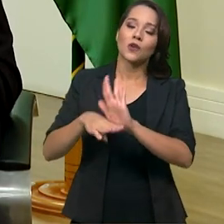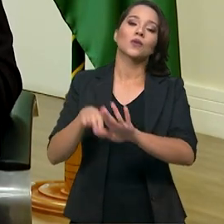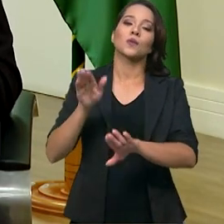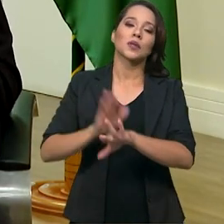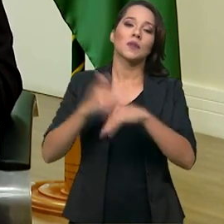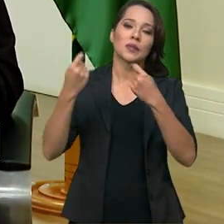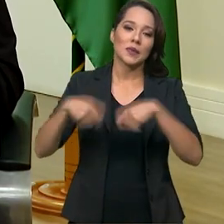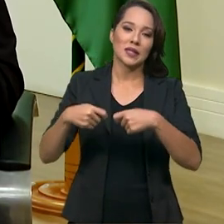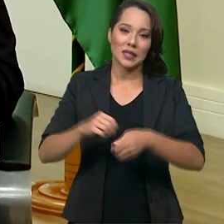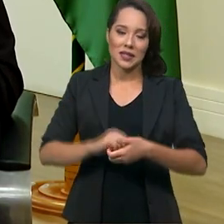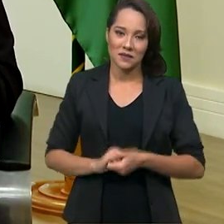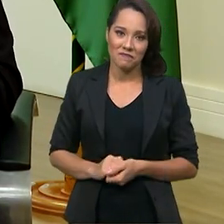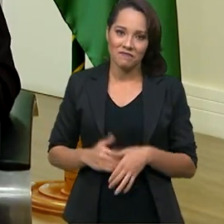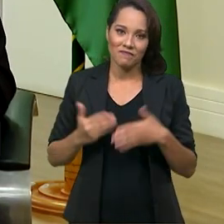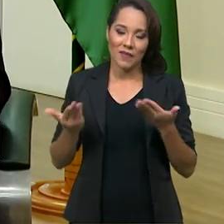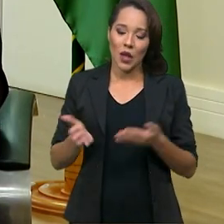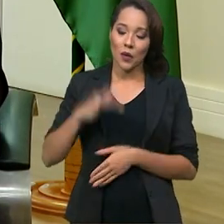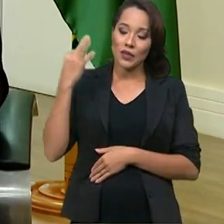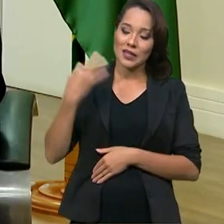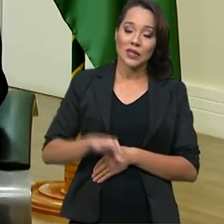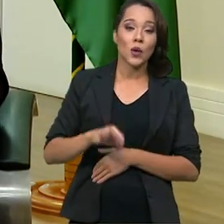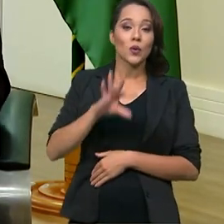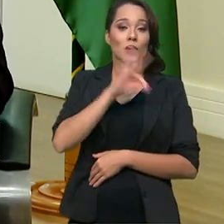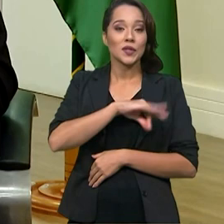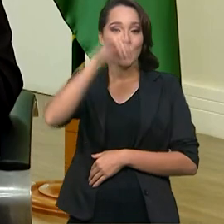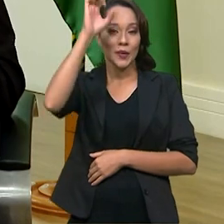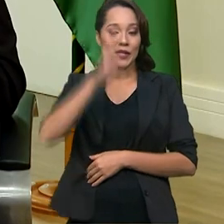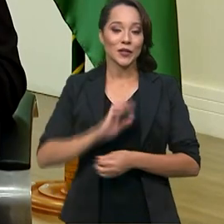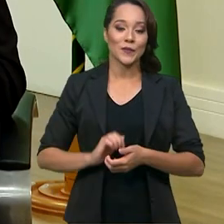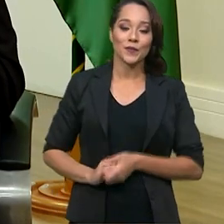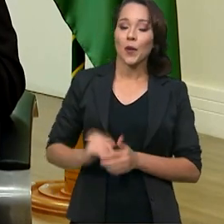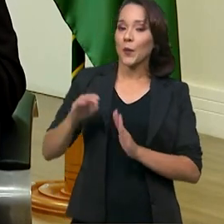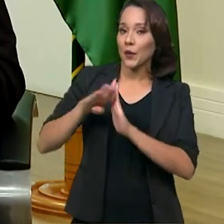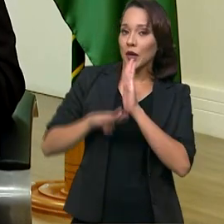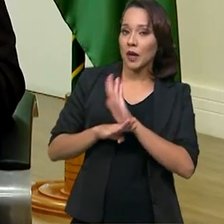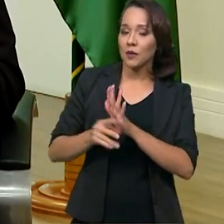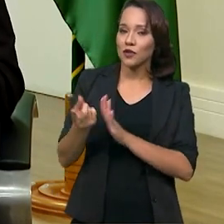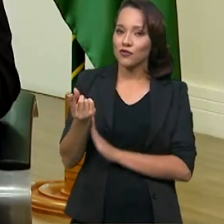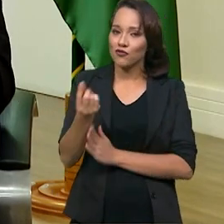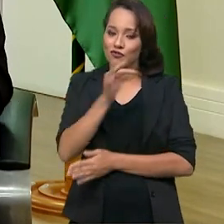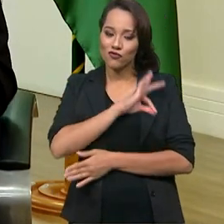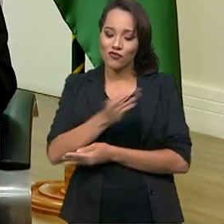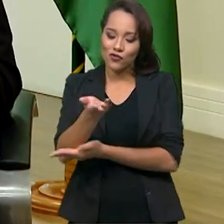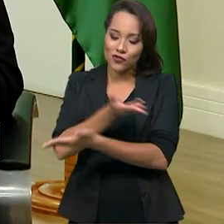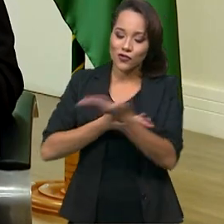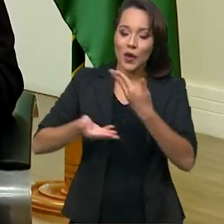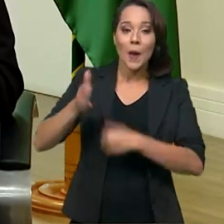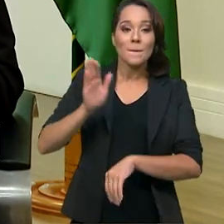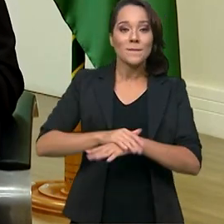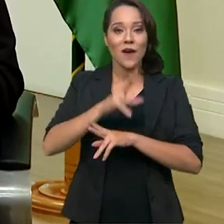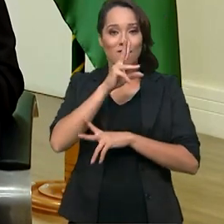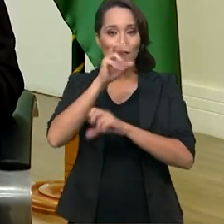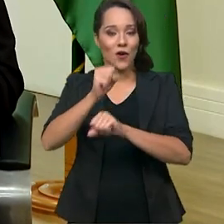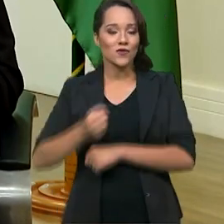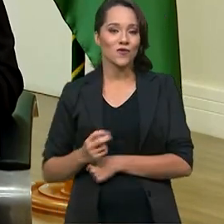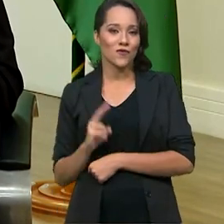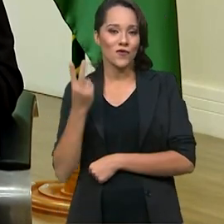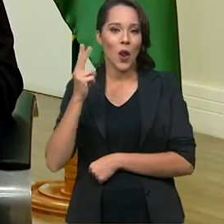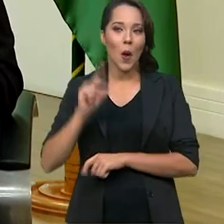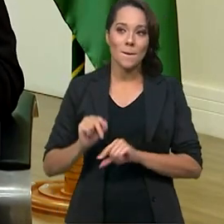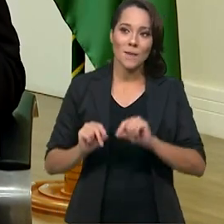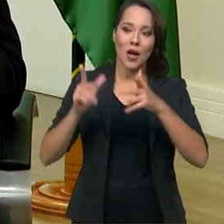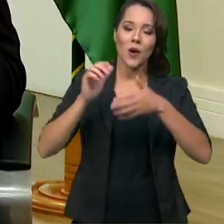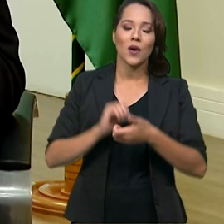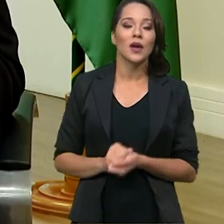mais necessitados. E com a consolidação do Auxílio Brasil, um programa de transferência de renda mais forte, com um valor